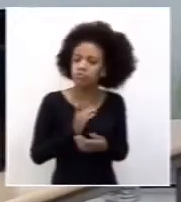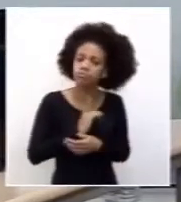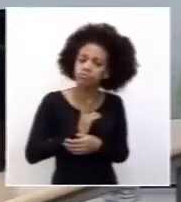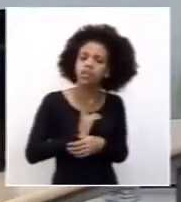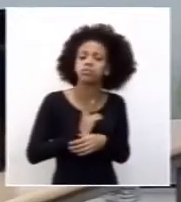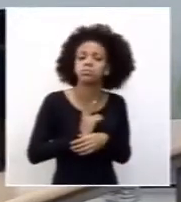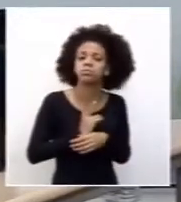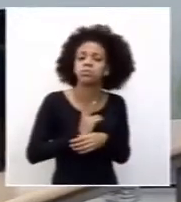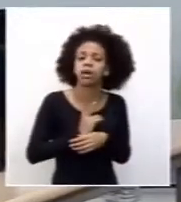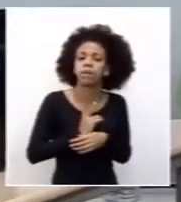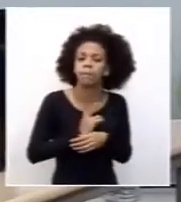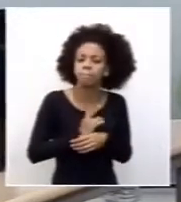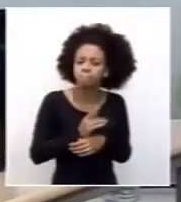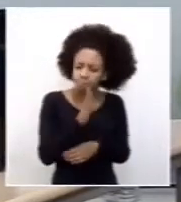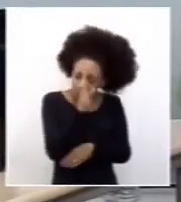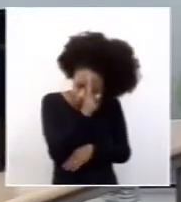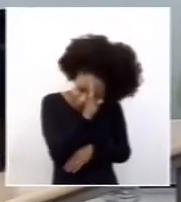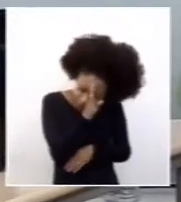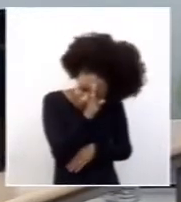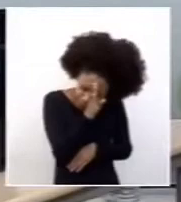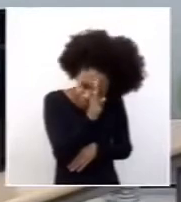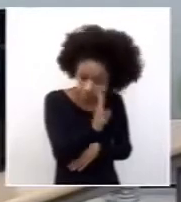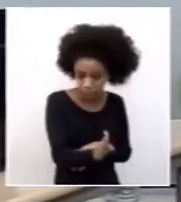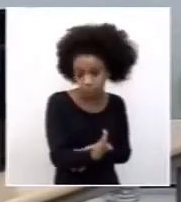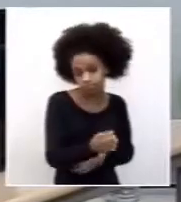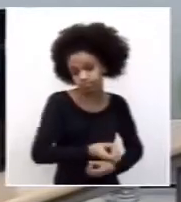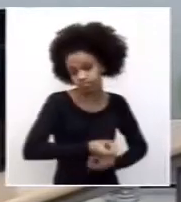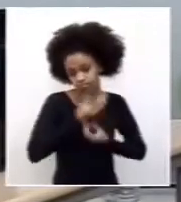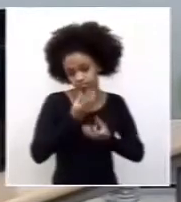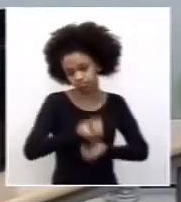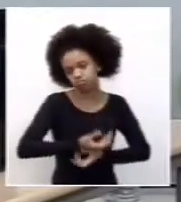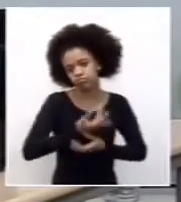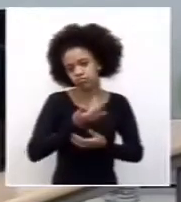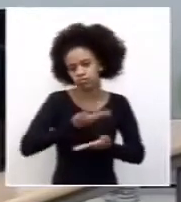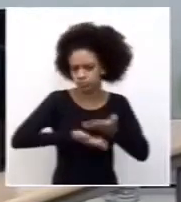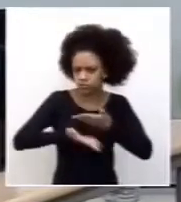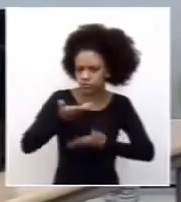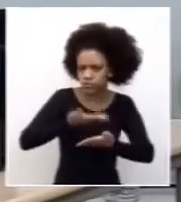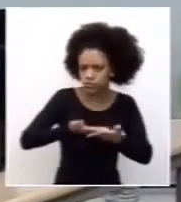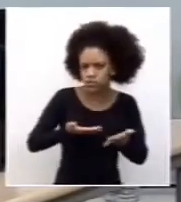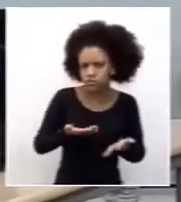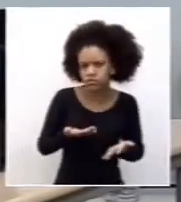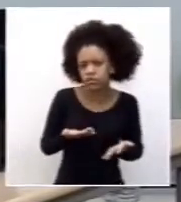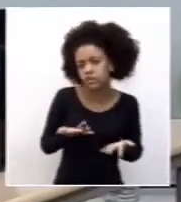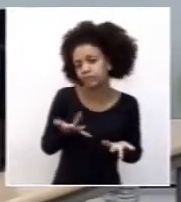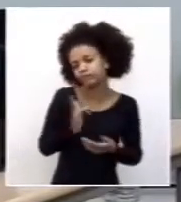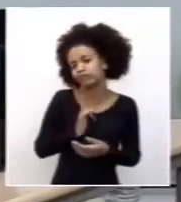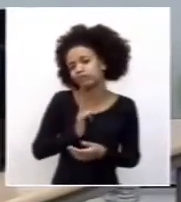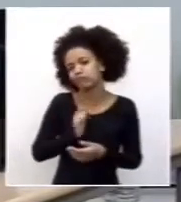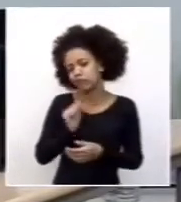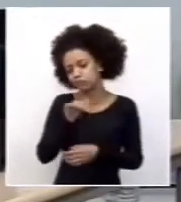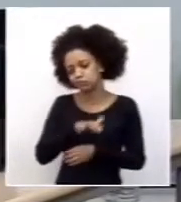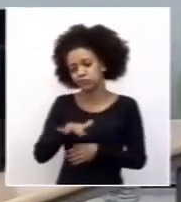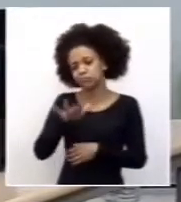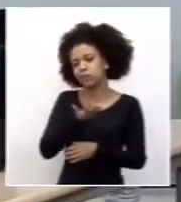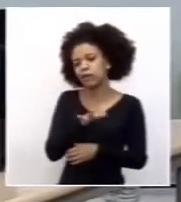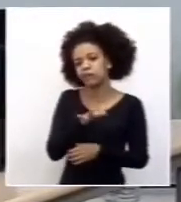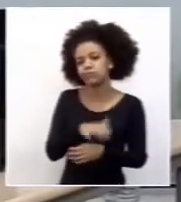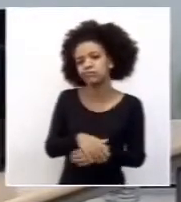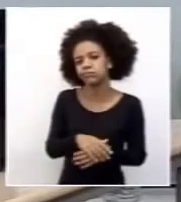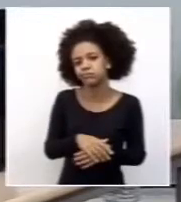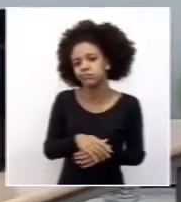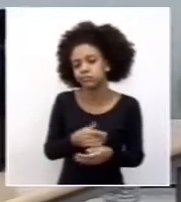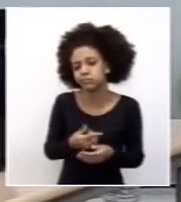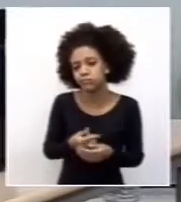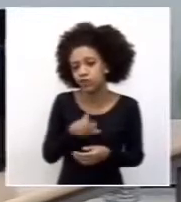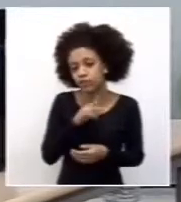elemento primordial de você compartilhar as informações. Talvez você não tinha aquele espaço, ou seja, como você não tem um espaço de ambiente virtual